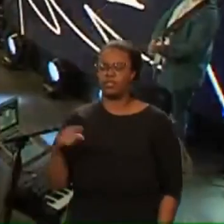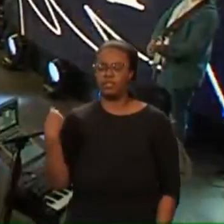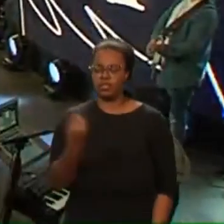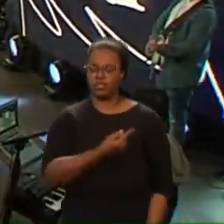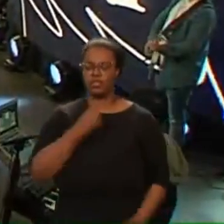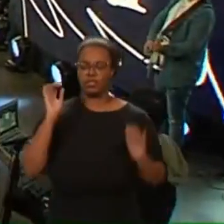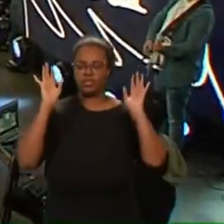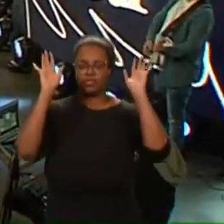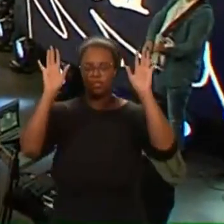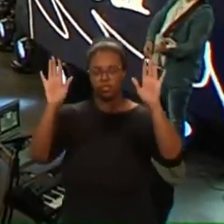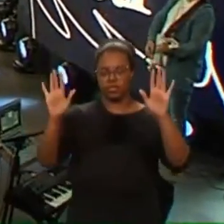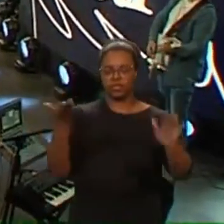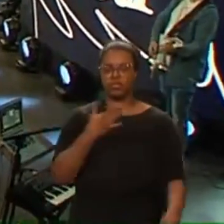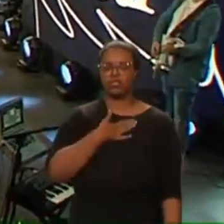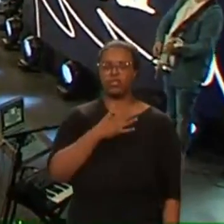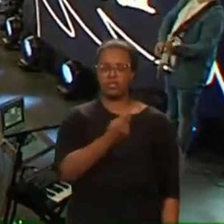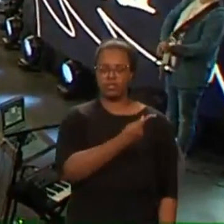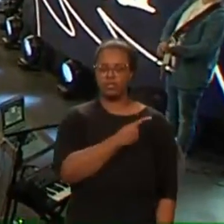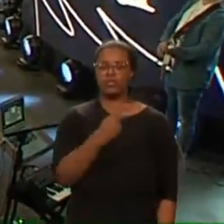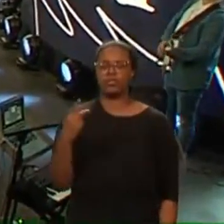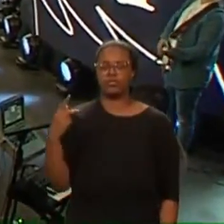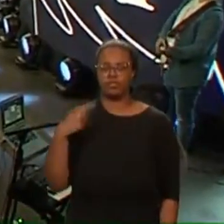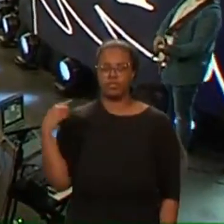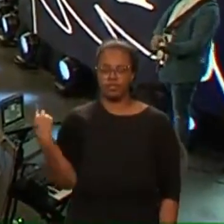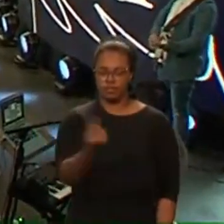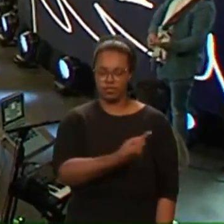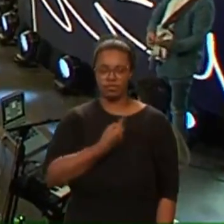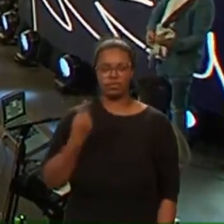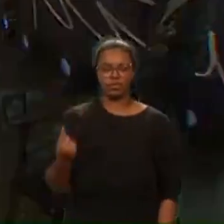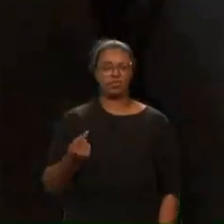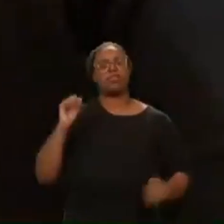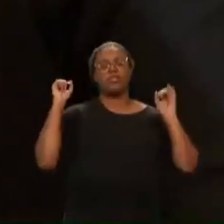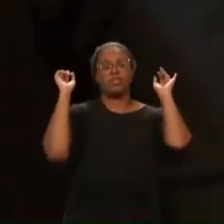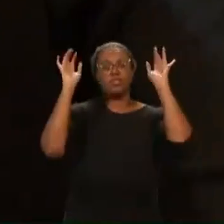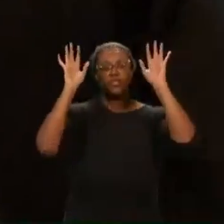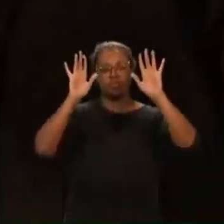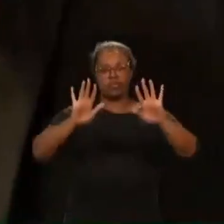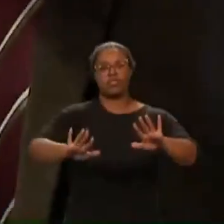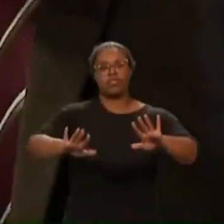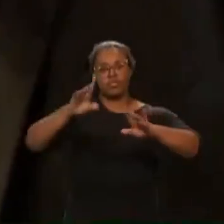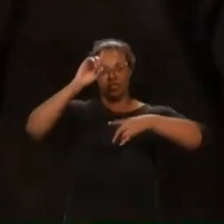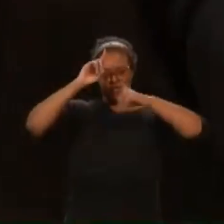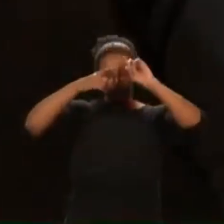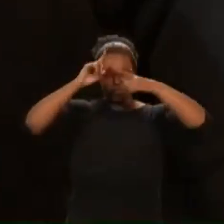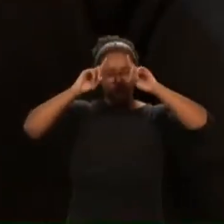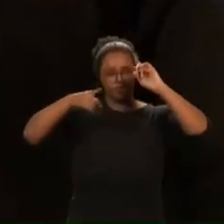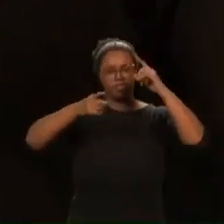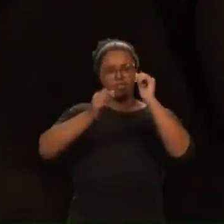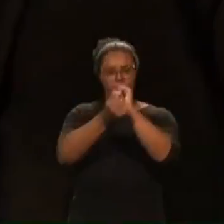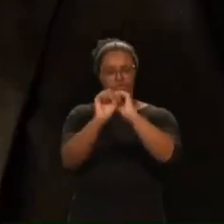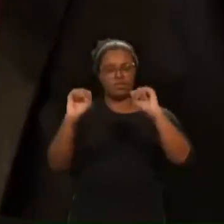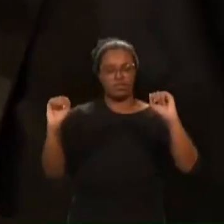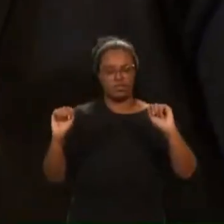pastores meus pastores nós te abençoamos abço em autoridade emor em liberalidade em